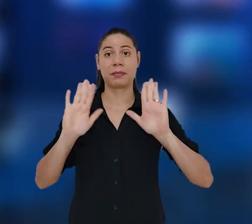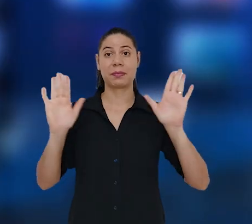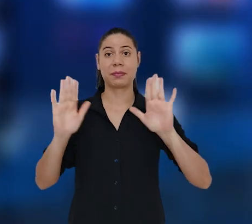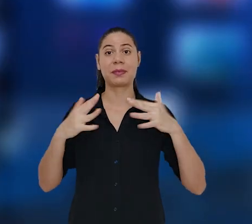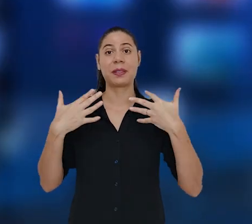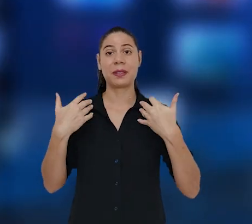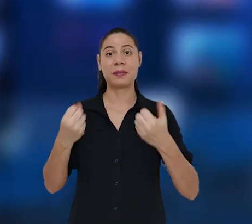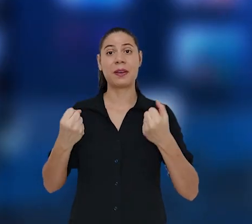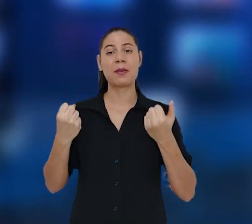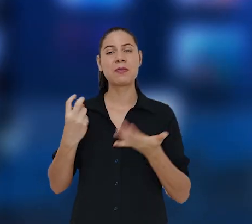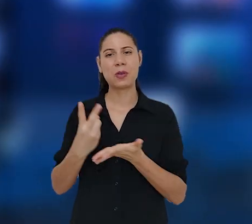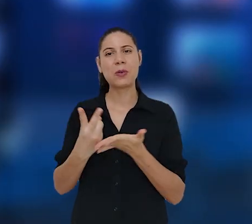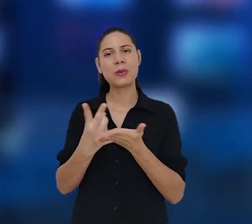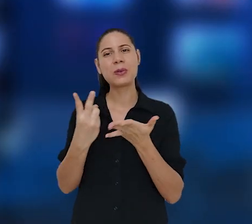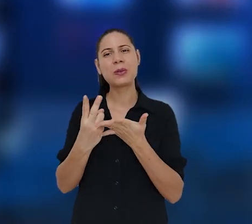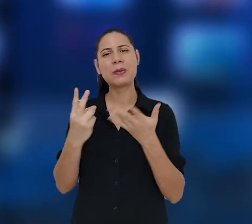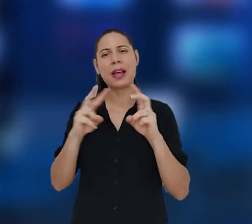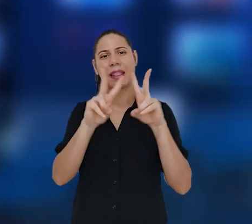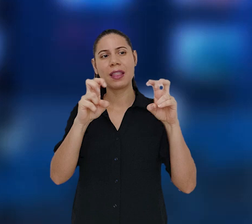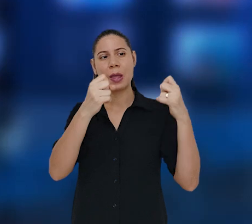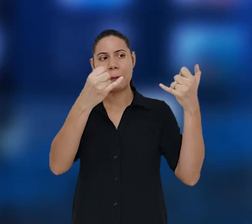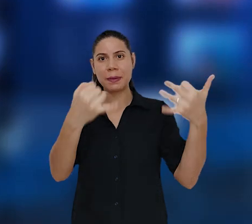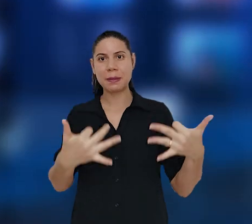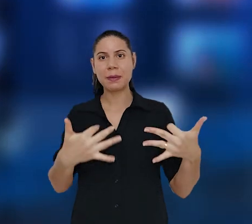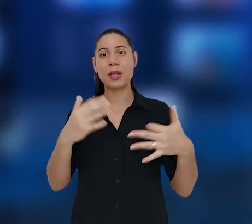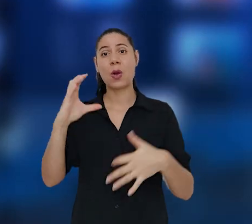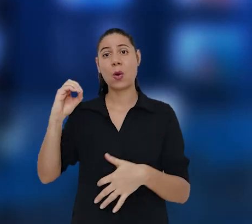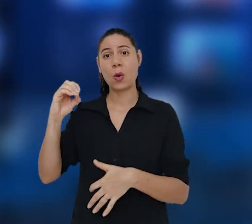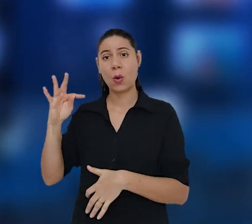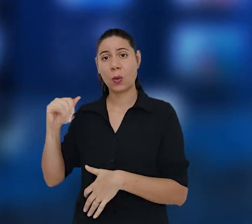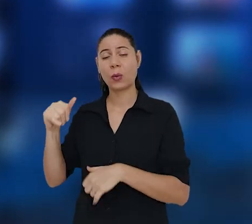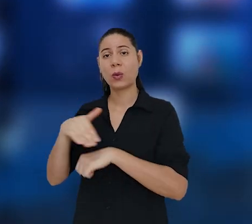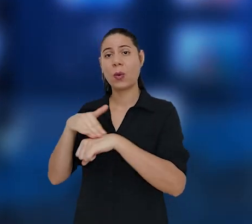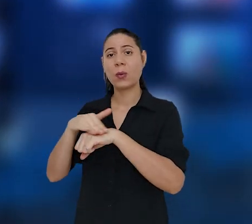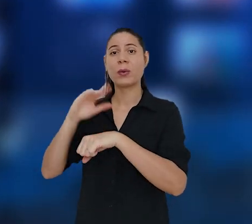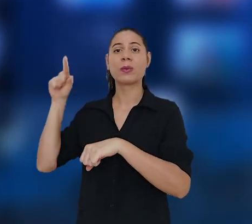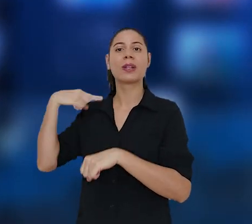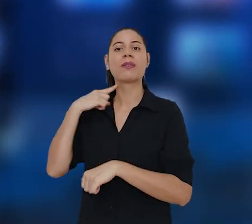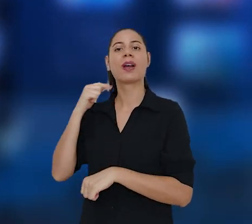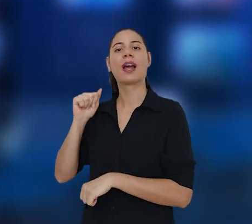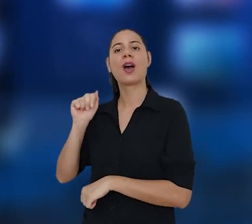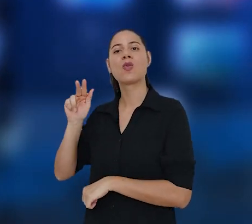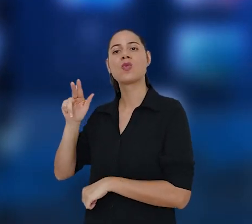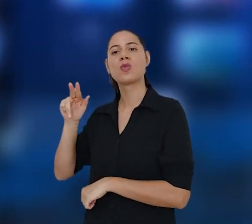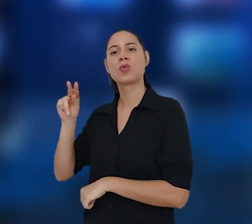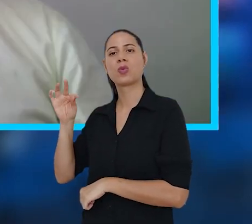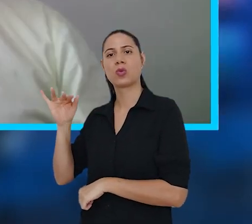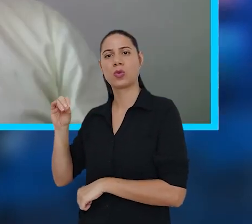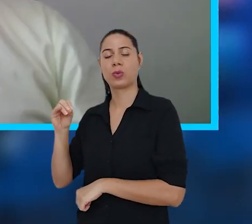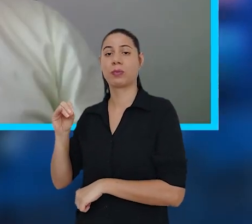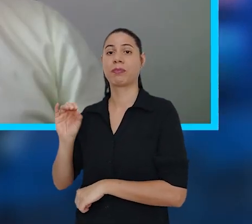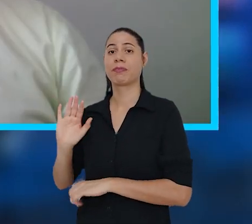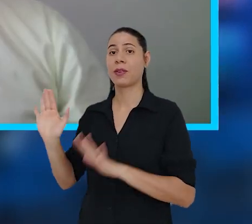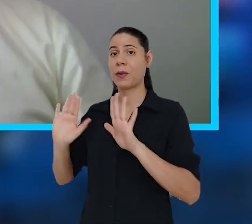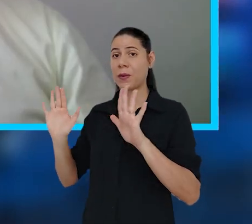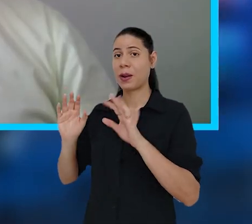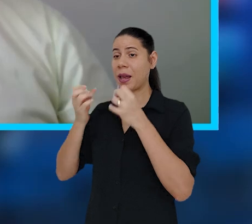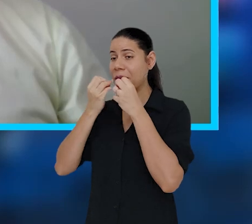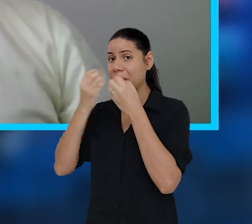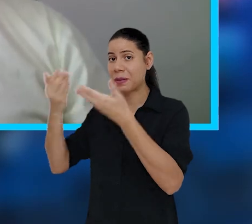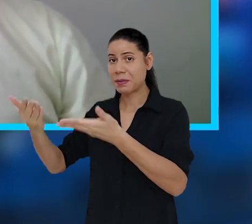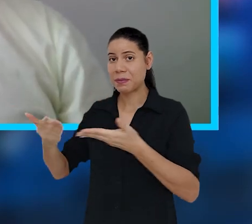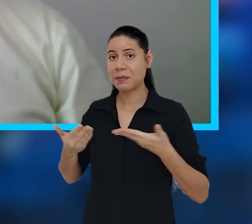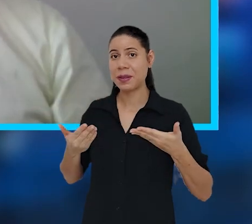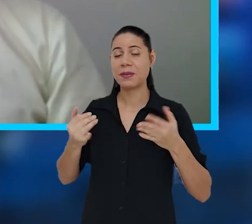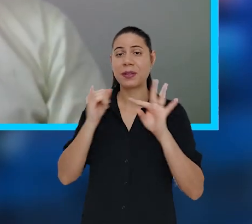Olá, vamos continuar falando de cotas agora em uma conversa com o advogado Augusto de Paula Barbosa. Doutor Augusto, seja